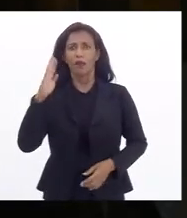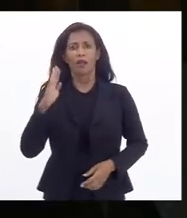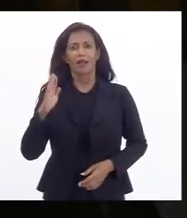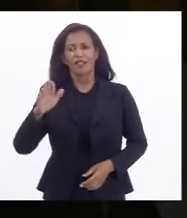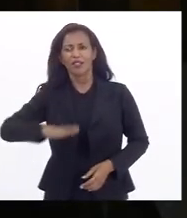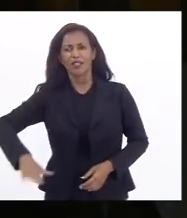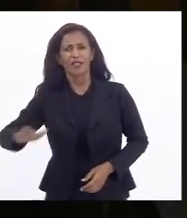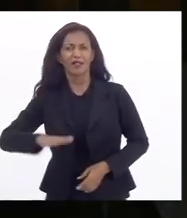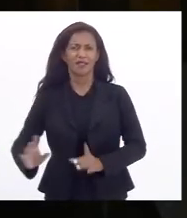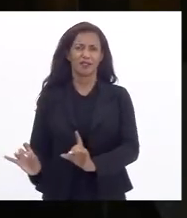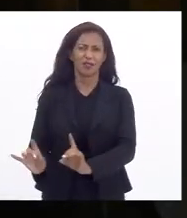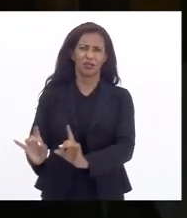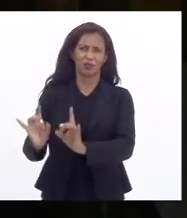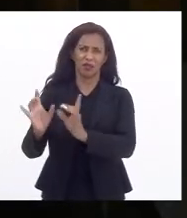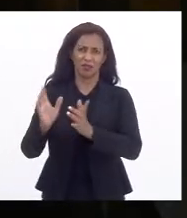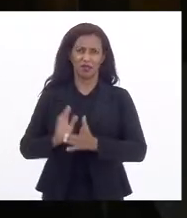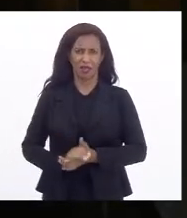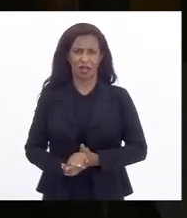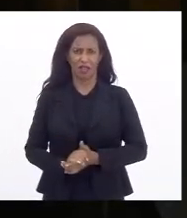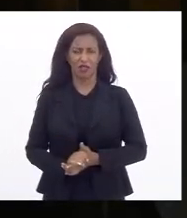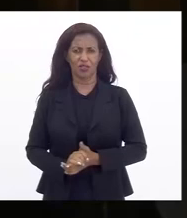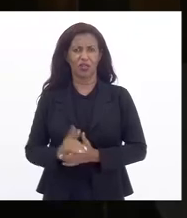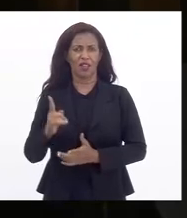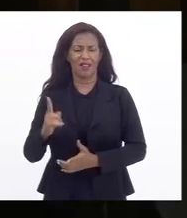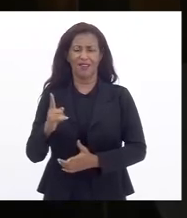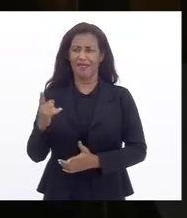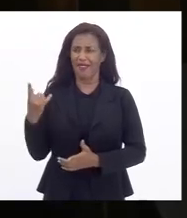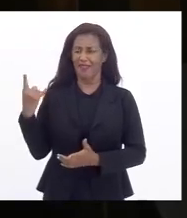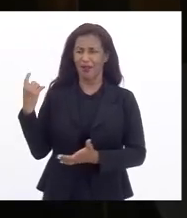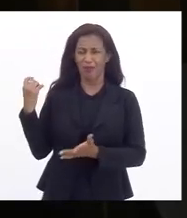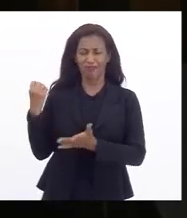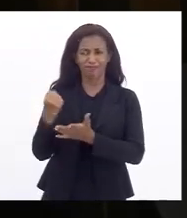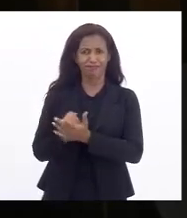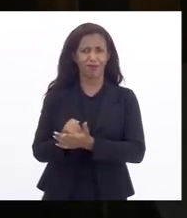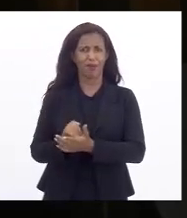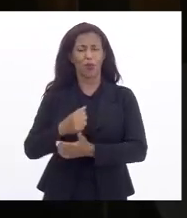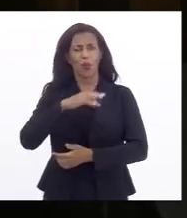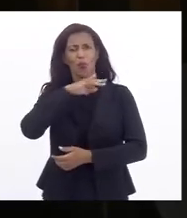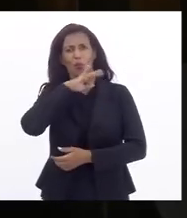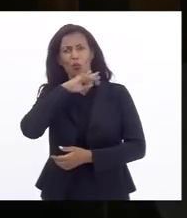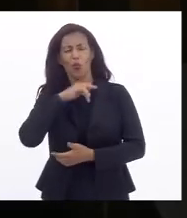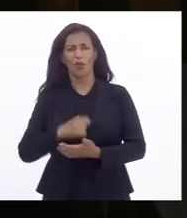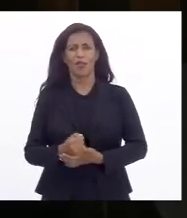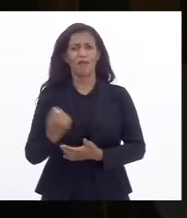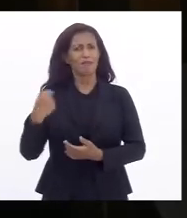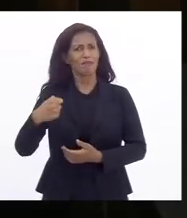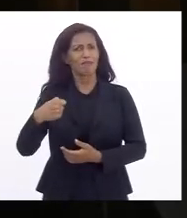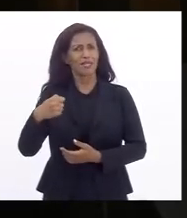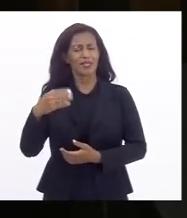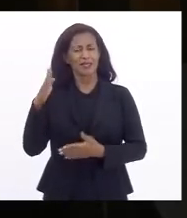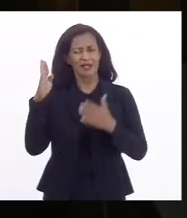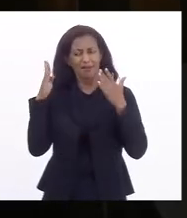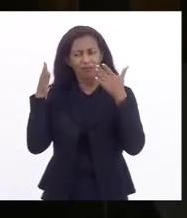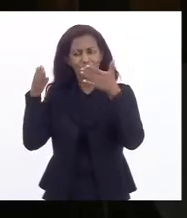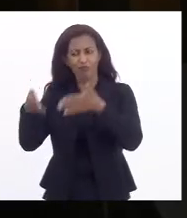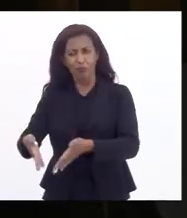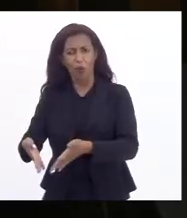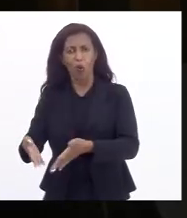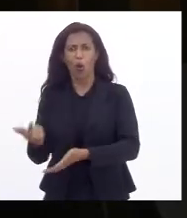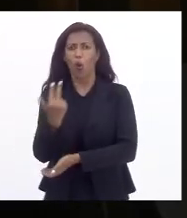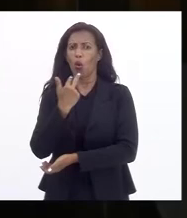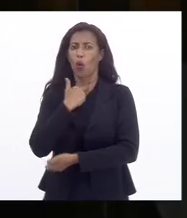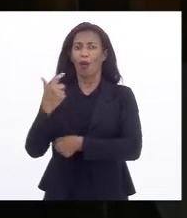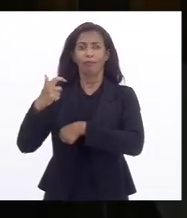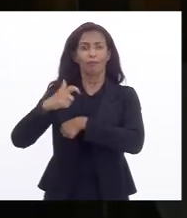utiliza Educação Especial tem um efeito nefasto a gente precisa está precisando porque mais uma vez não